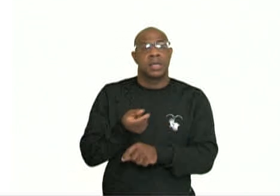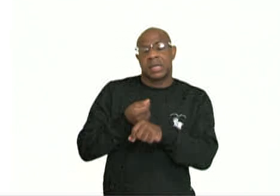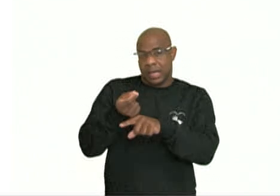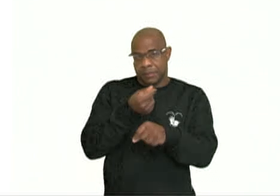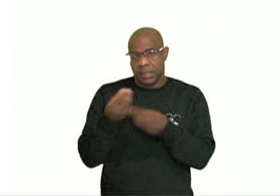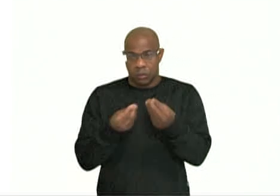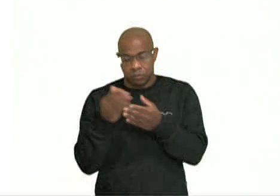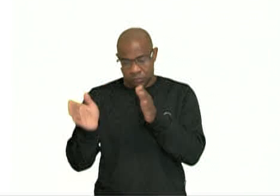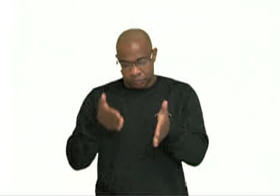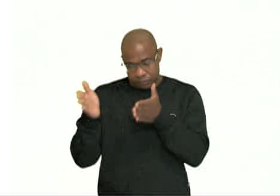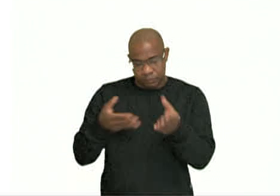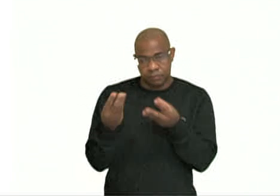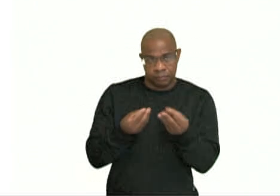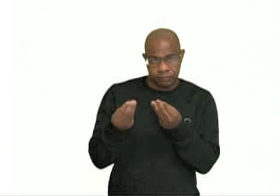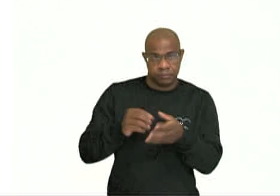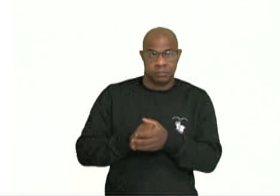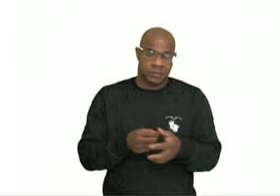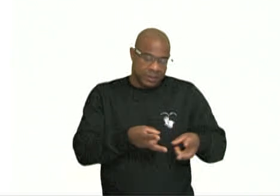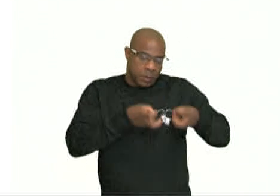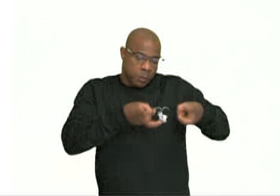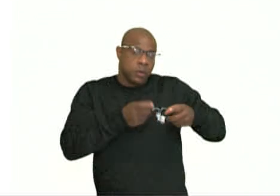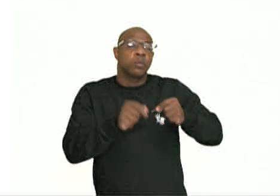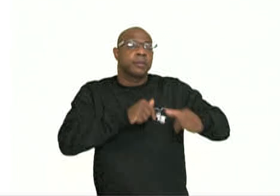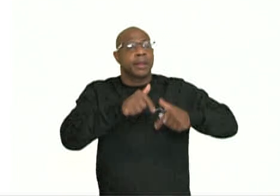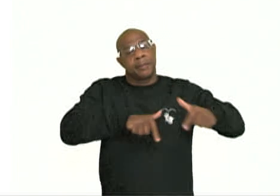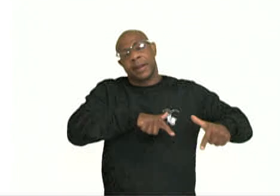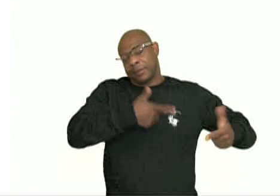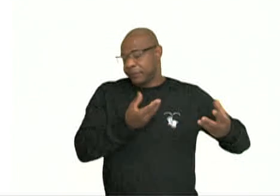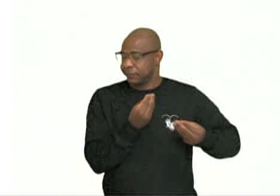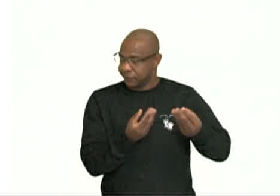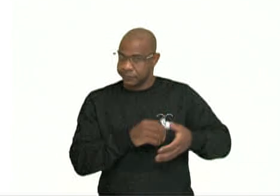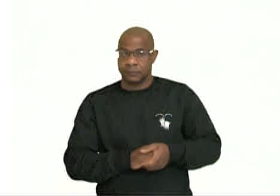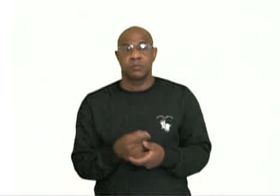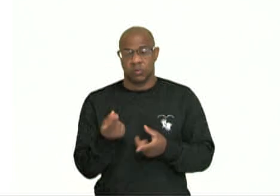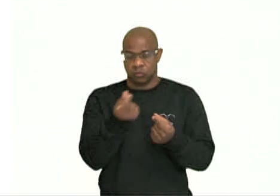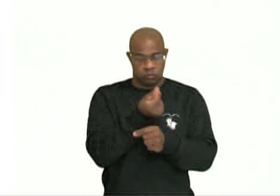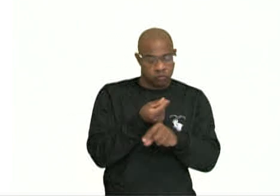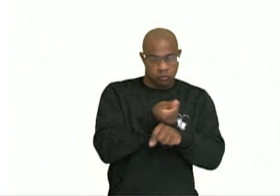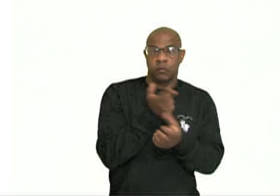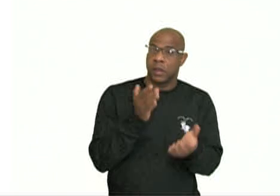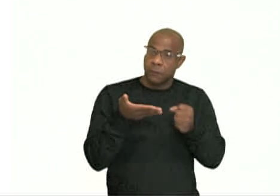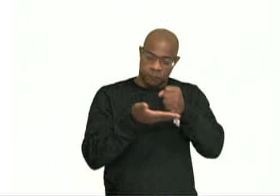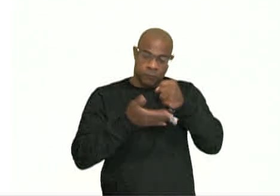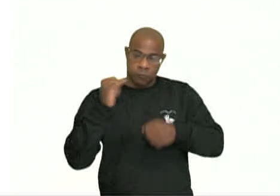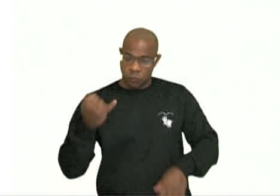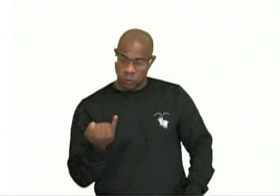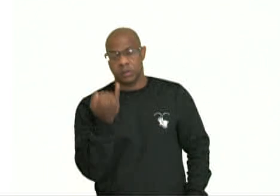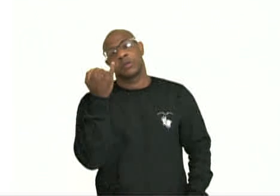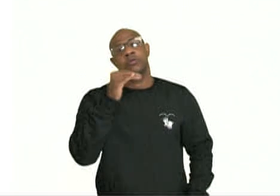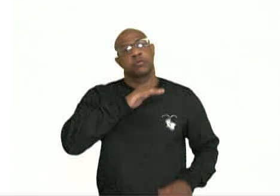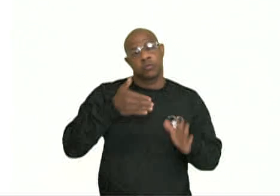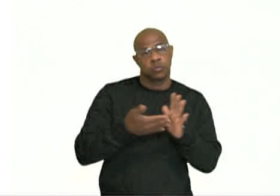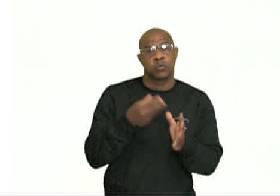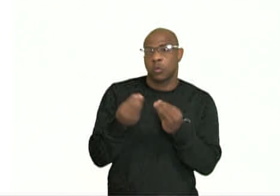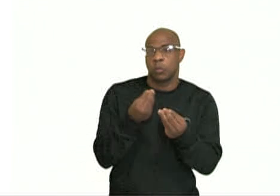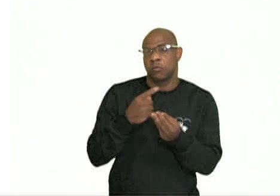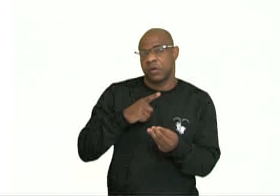se reproduz com base na exploração do trabalho. Então, como o dinheiro é a base de tudo e como que ele vai se